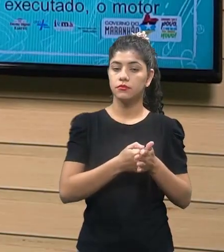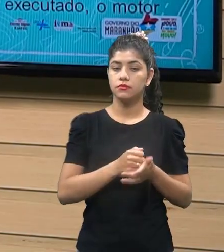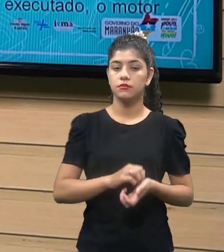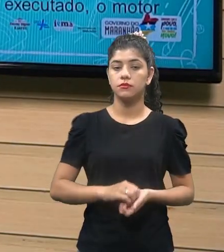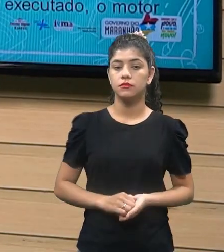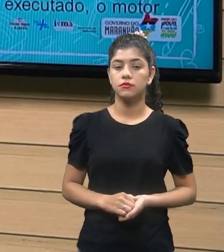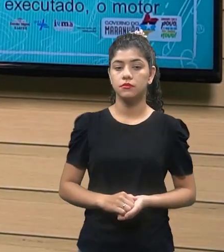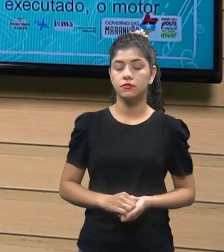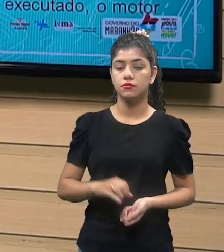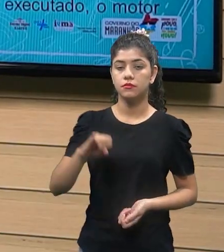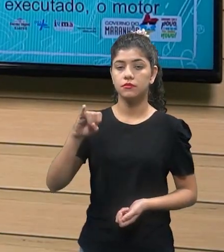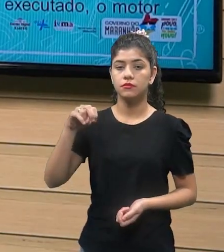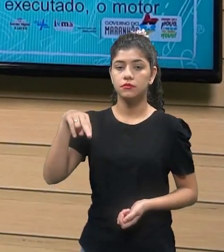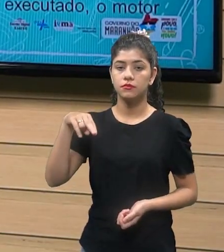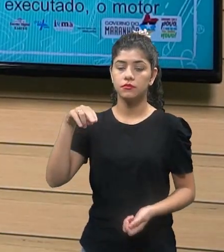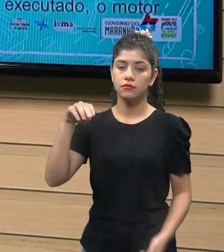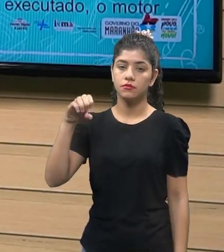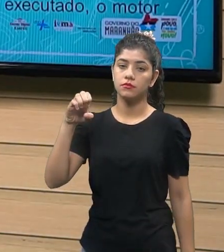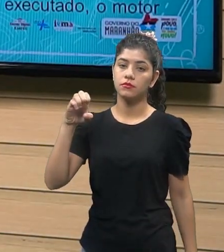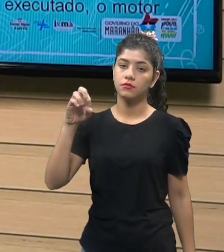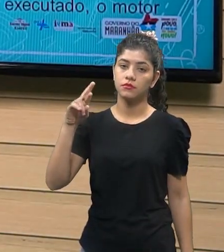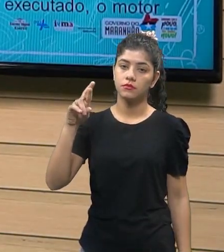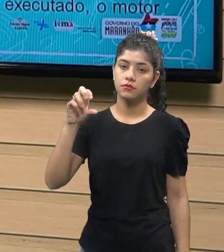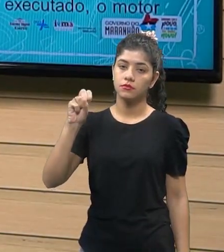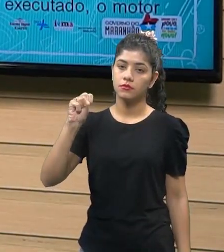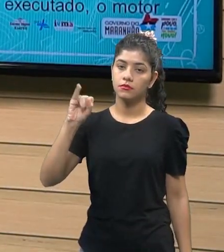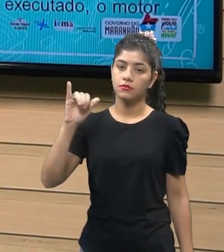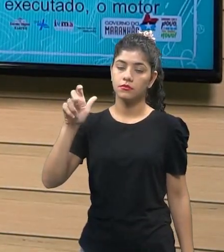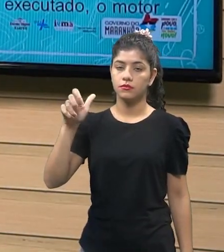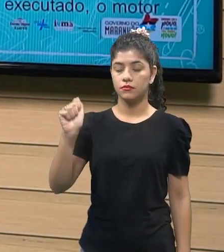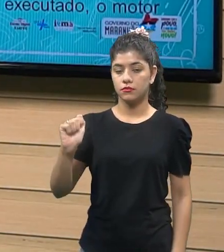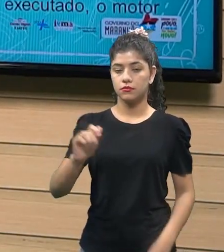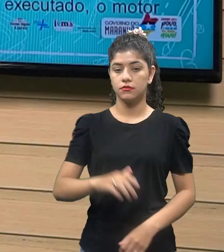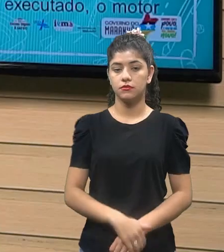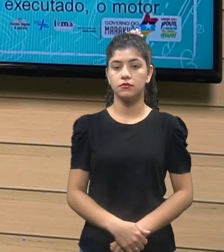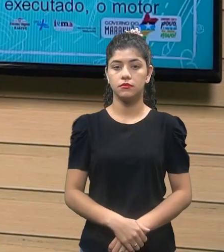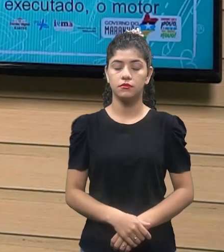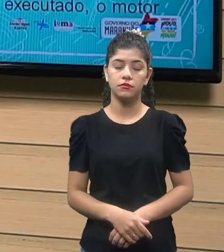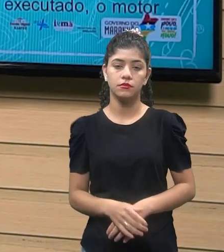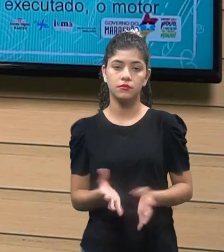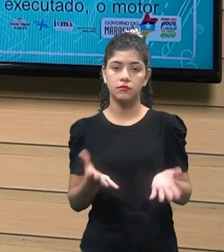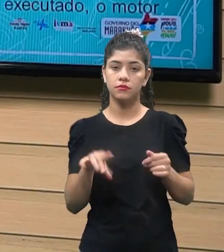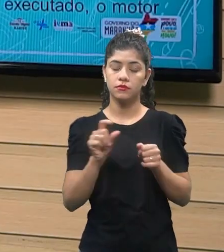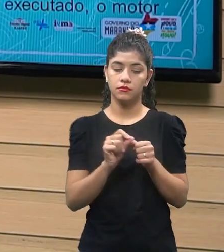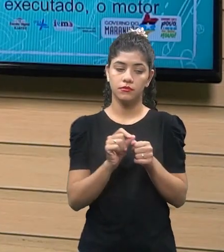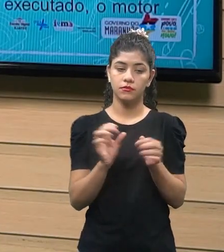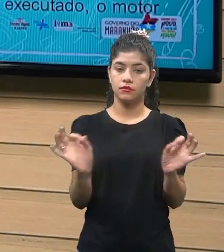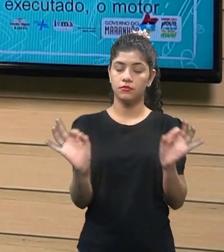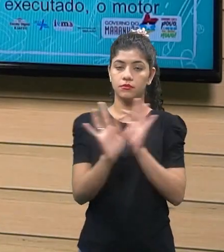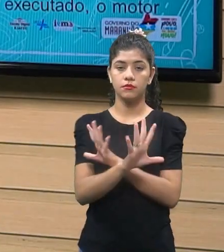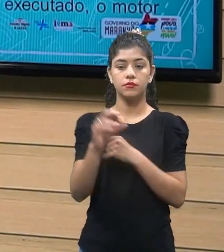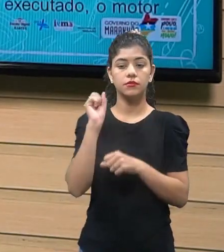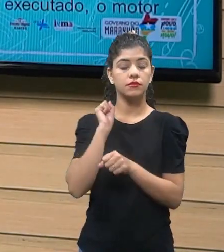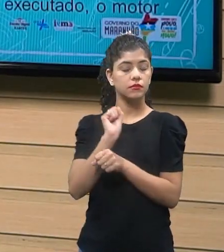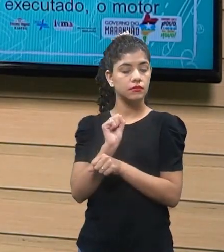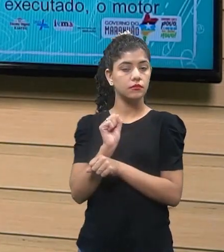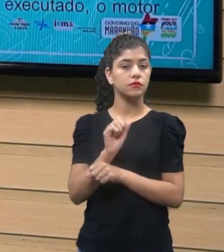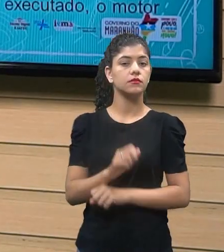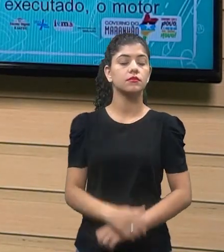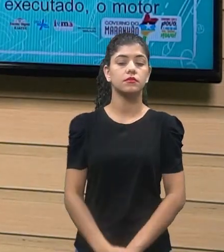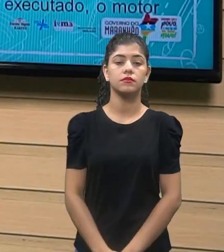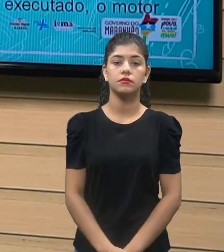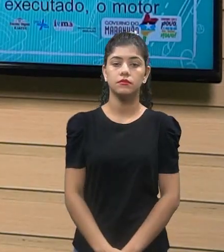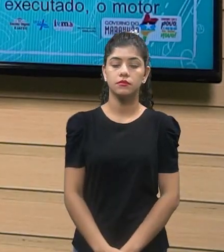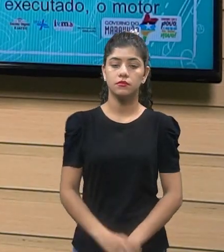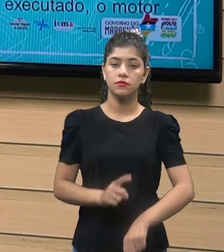é parar por inércia. Ou ele para instantaneamente. Executou a tarefa ali e parou ao mesmo instante em que ele